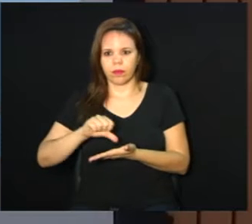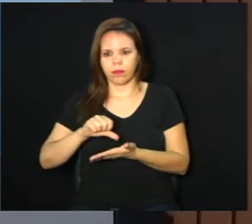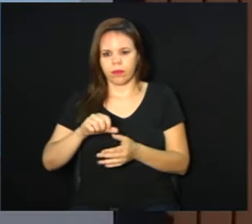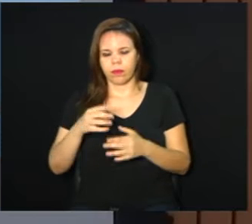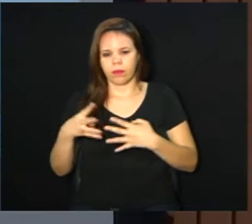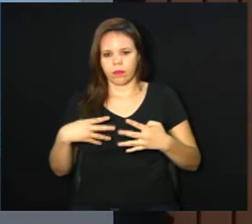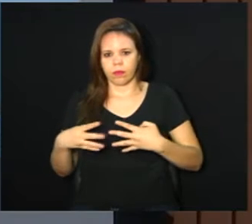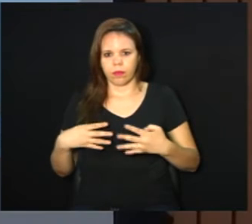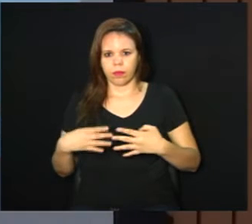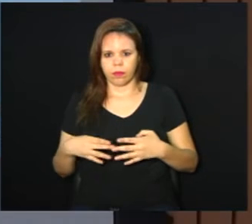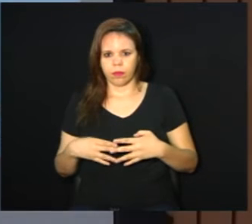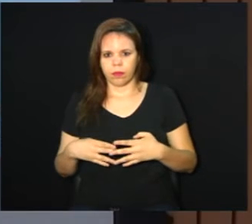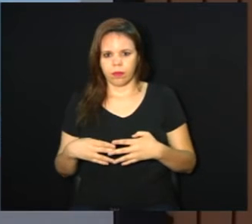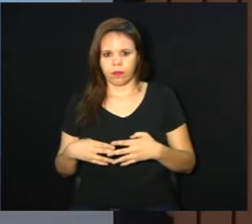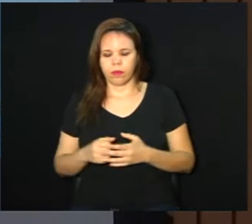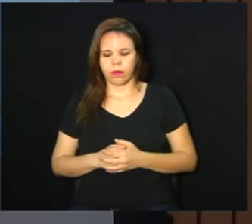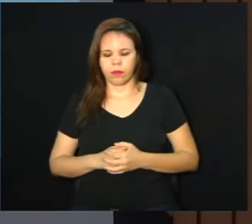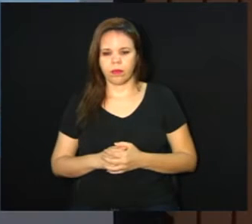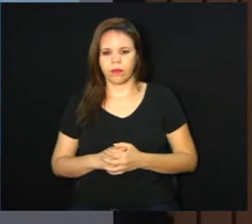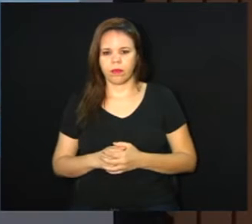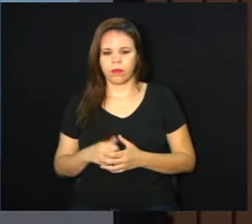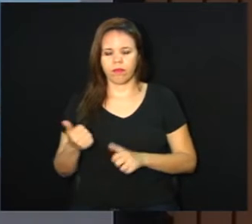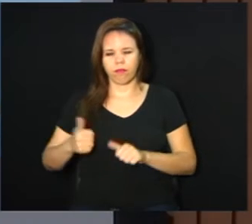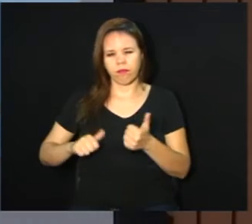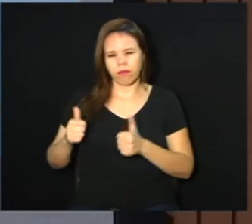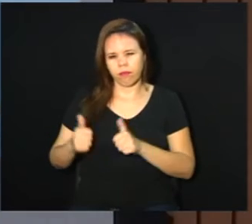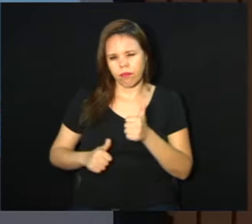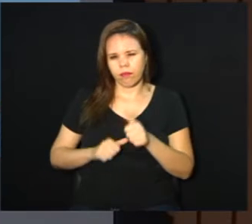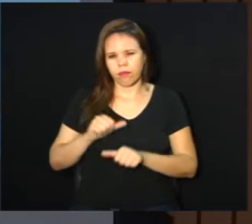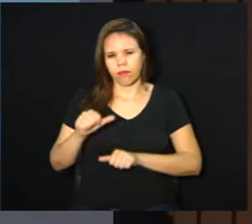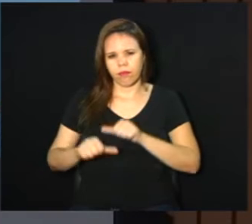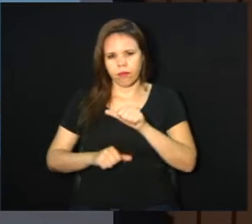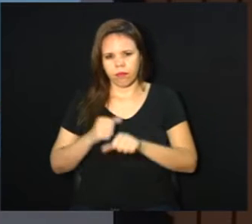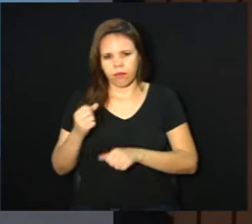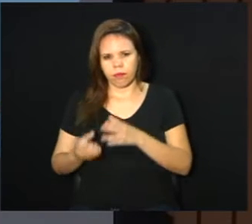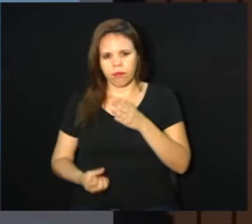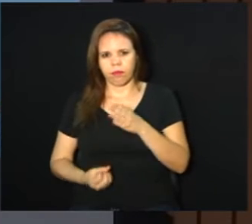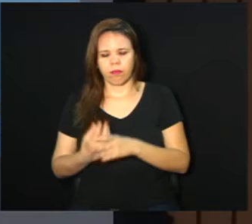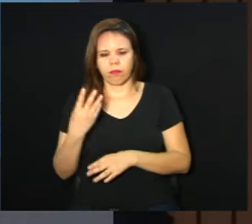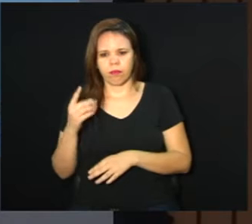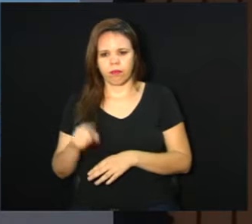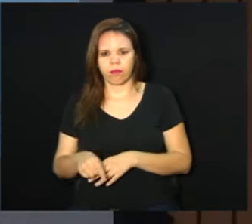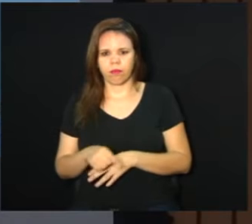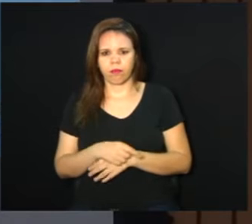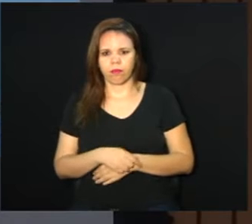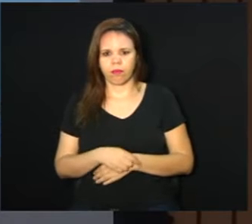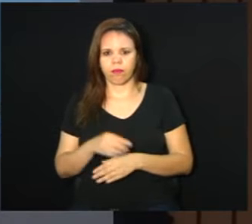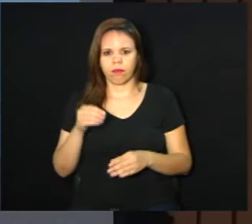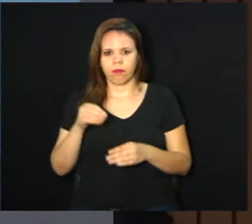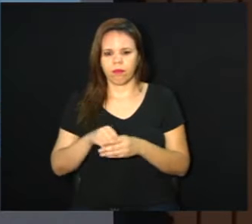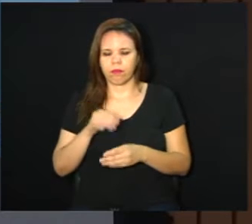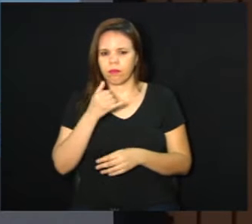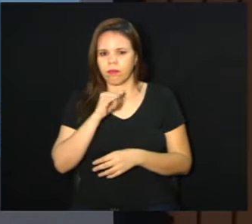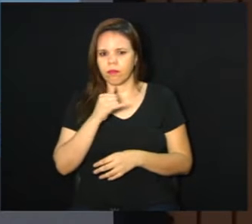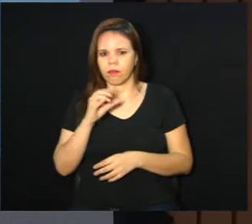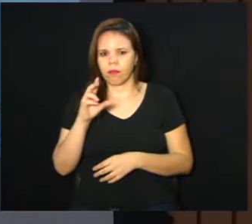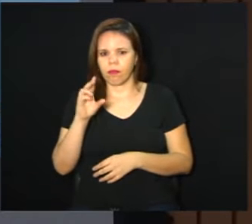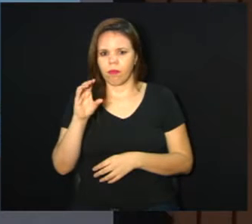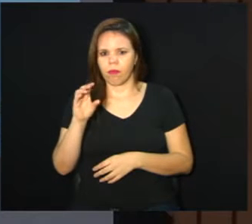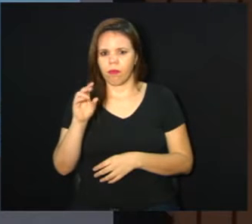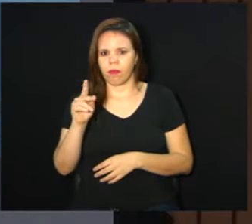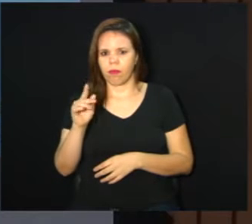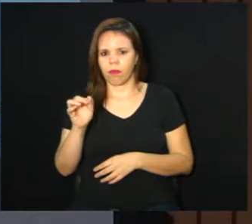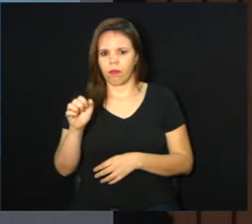Posteriormente, avaliando os impactos dessa geração dentro da rede elétrica da CPFL de baixa